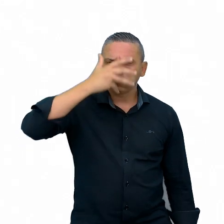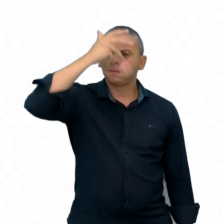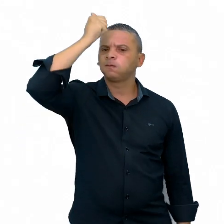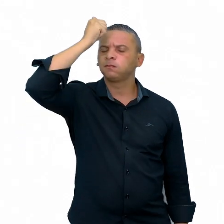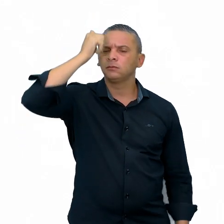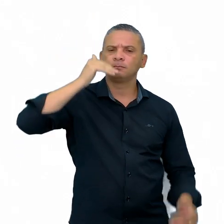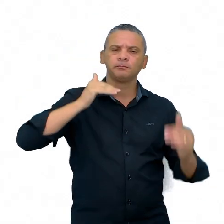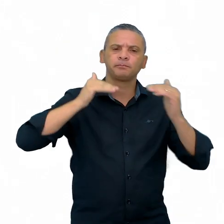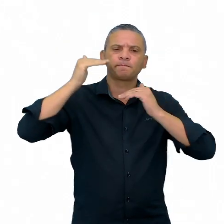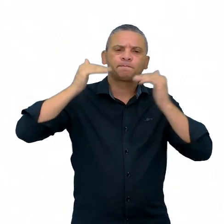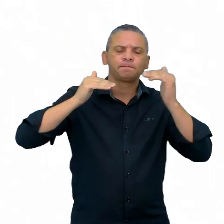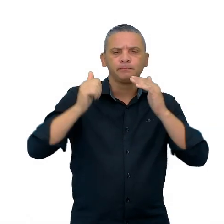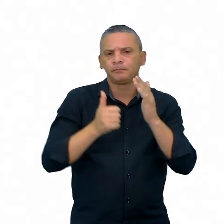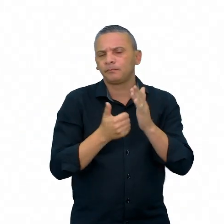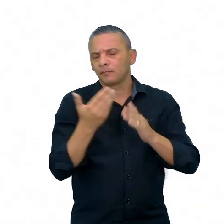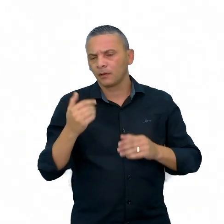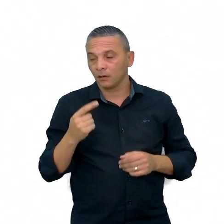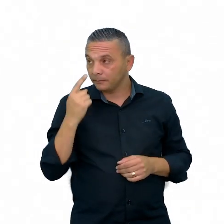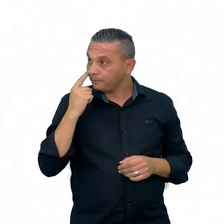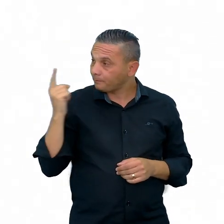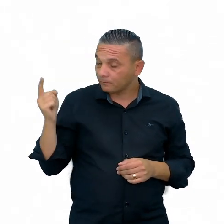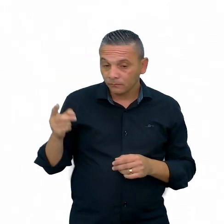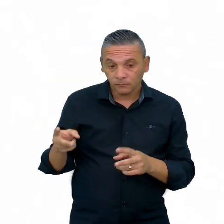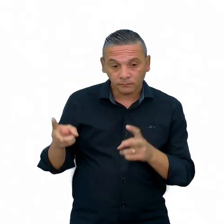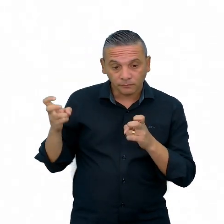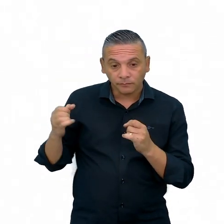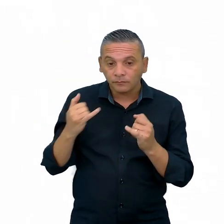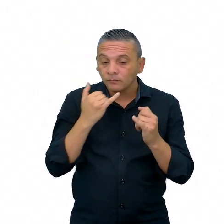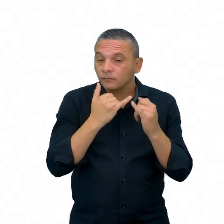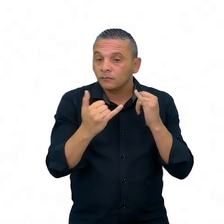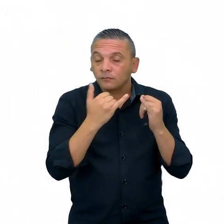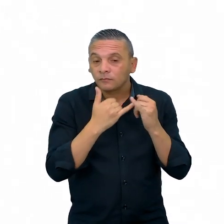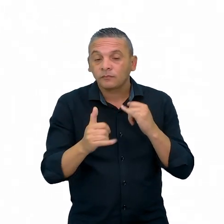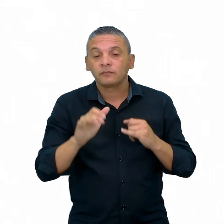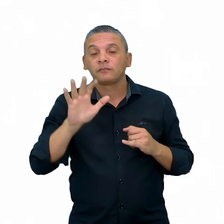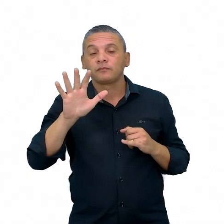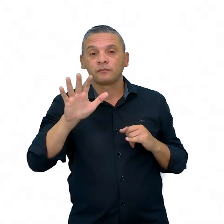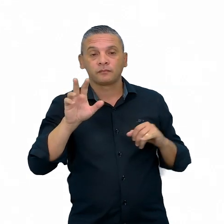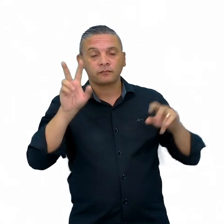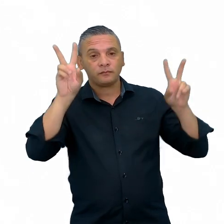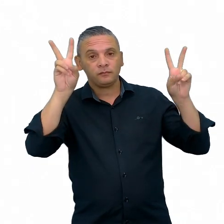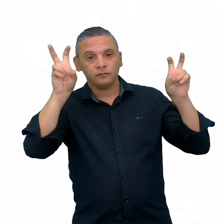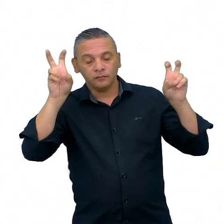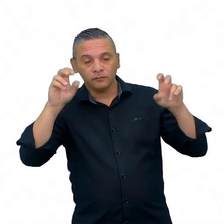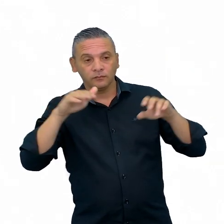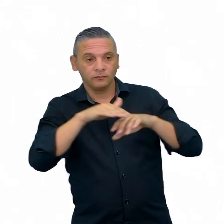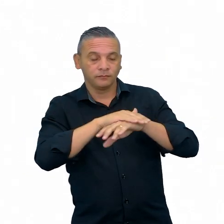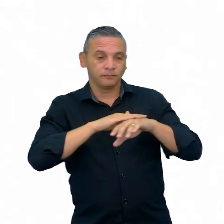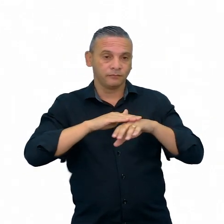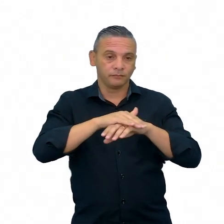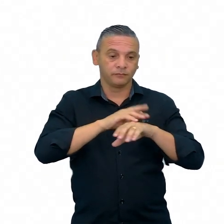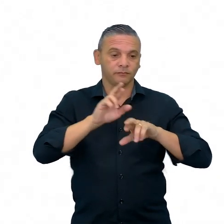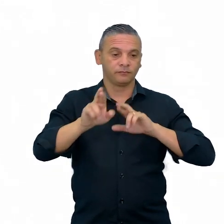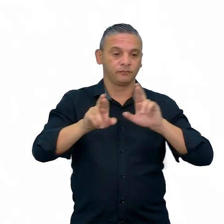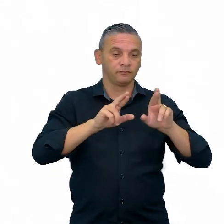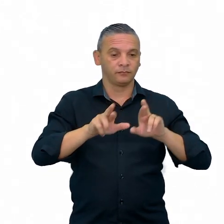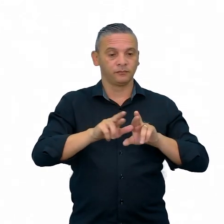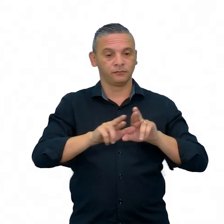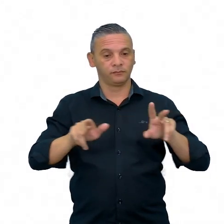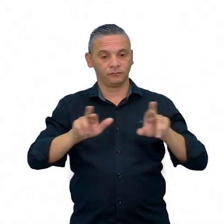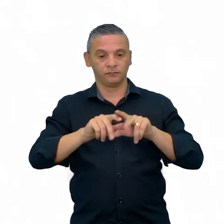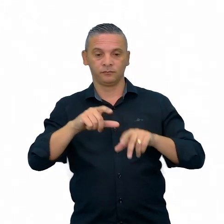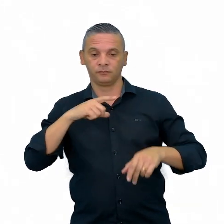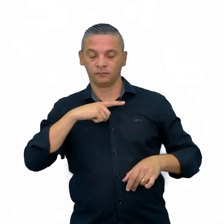média. Percebam que as duas são parecidas, mas as discussões elas podem ser ampliadas, né?